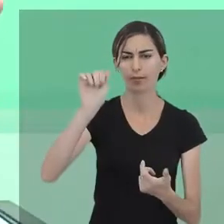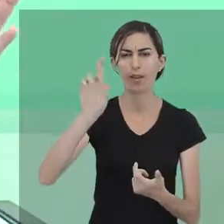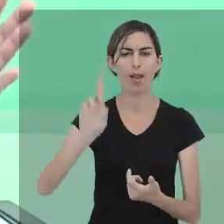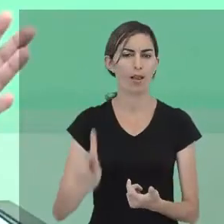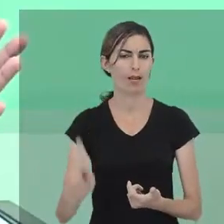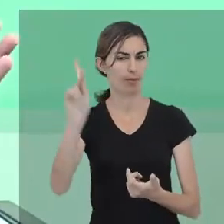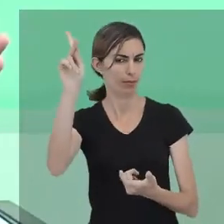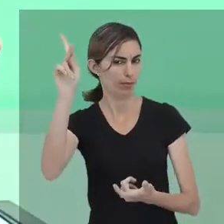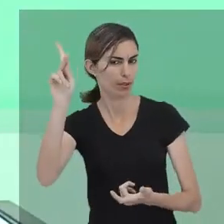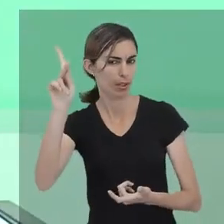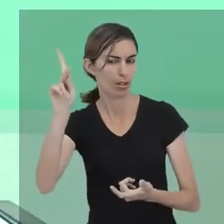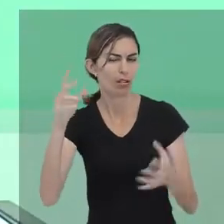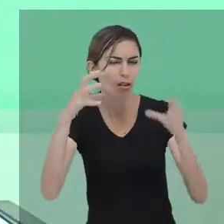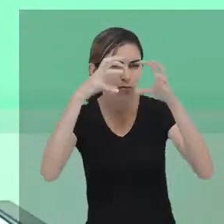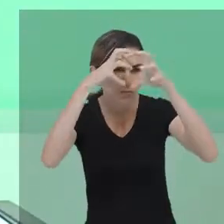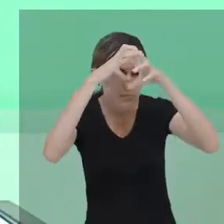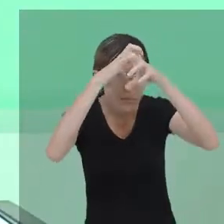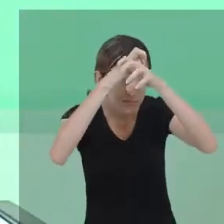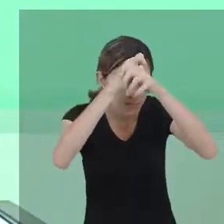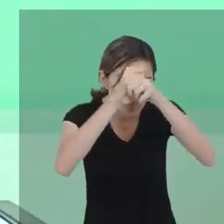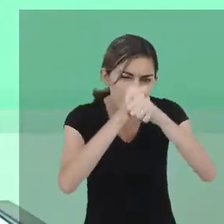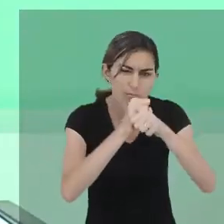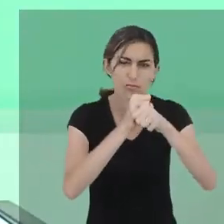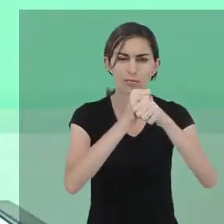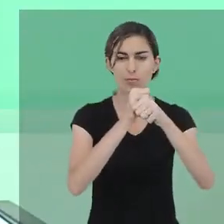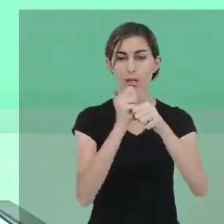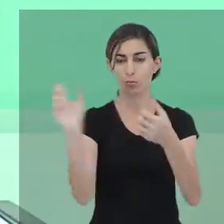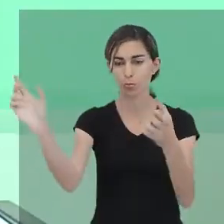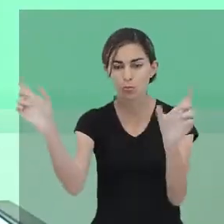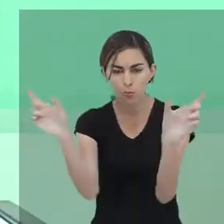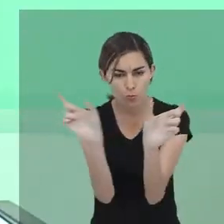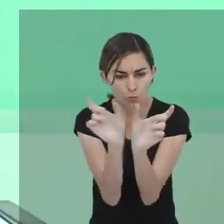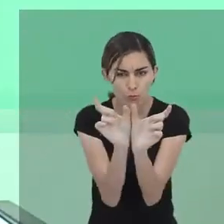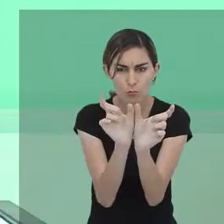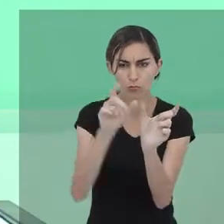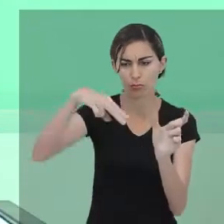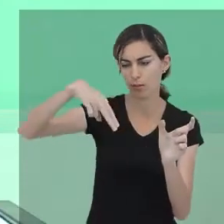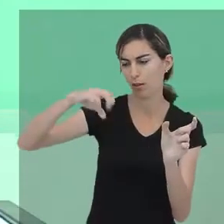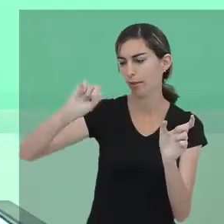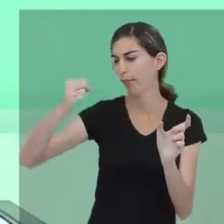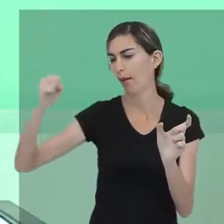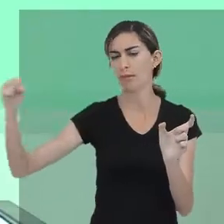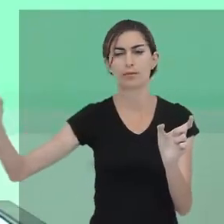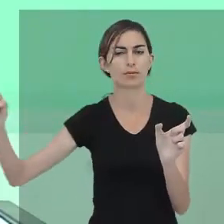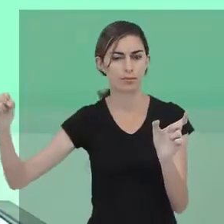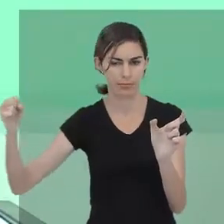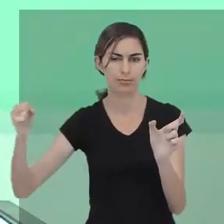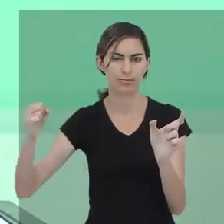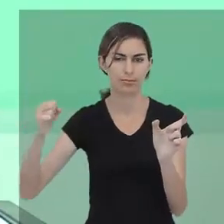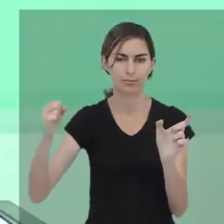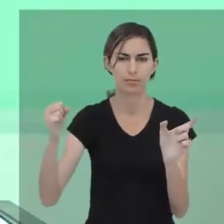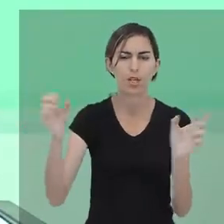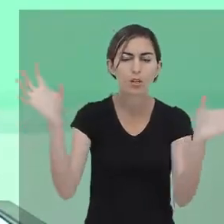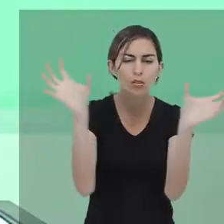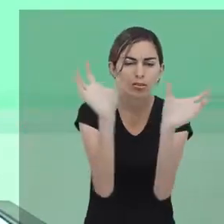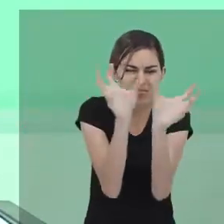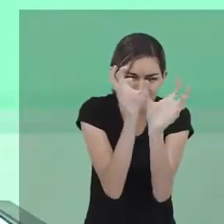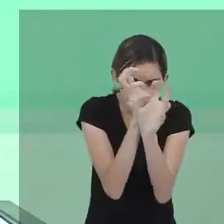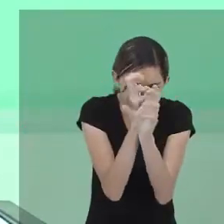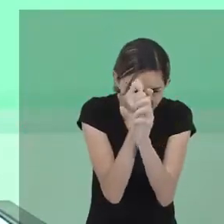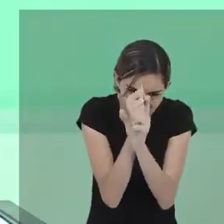Dark, escuro. E se a gente colocar o ness, darkness. Ficou o quê?